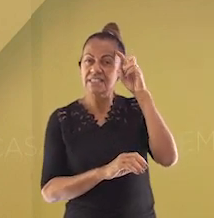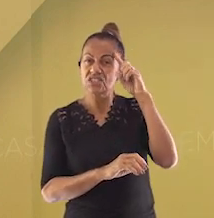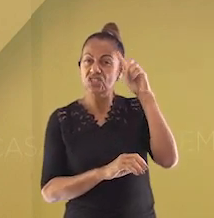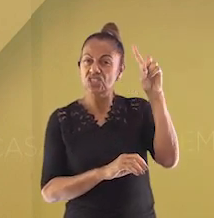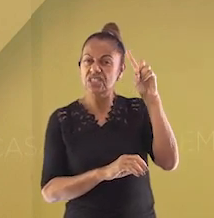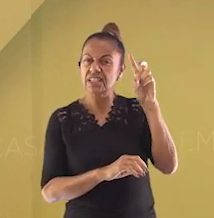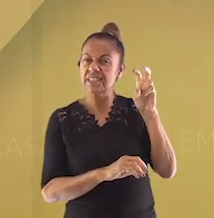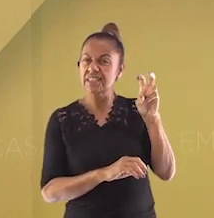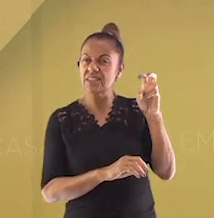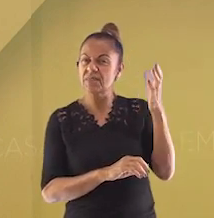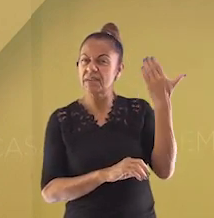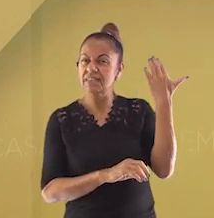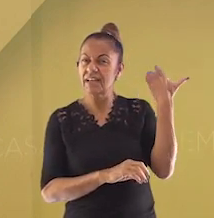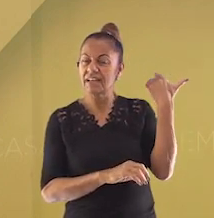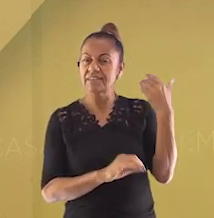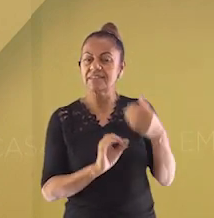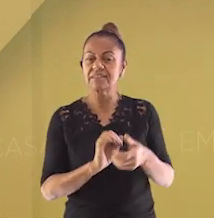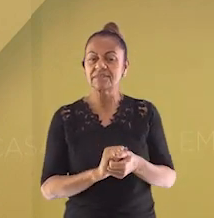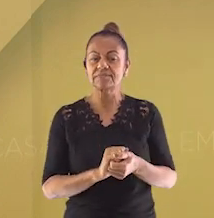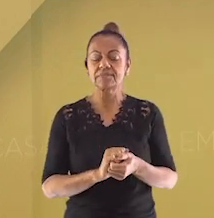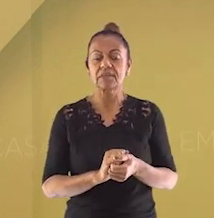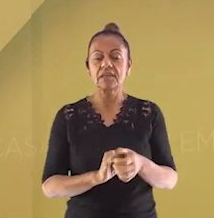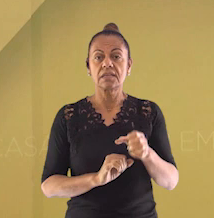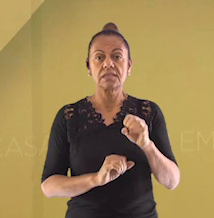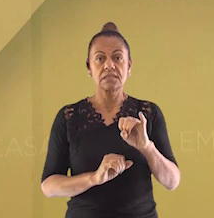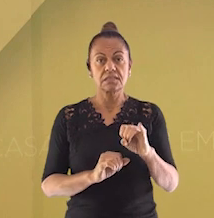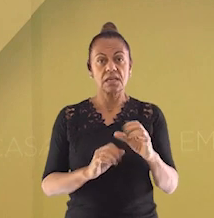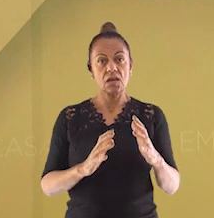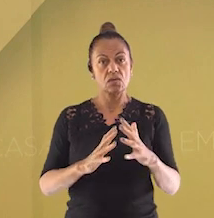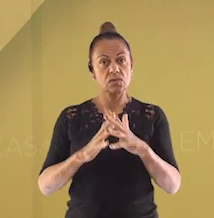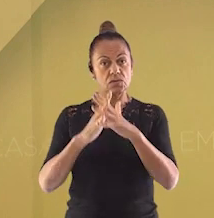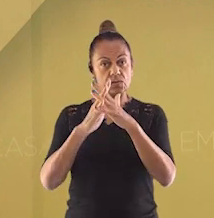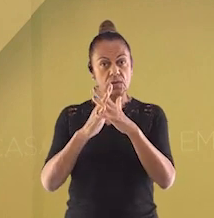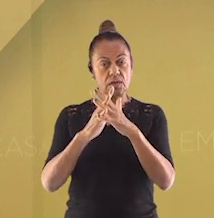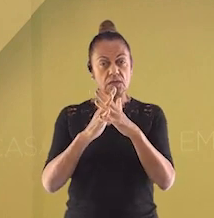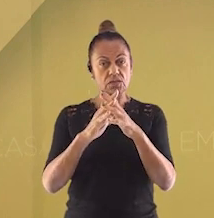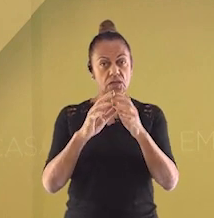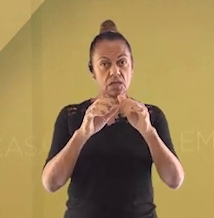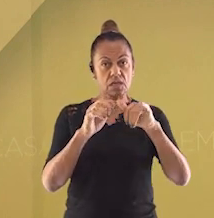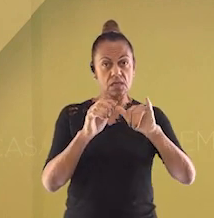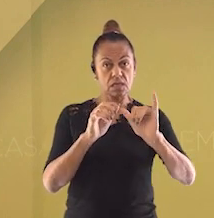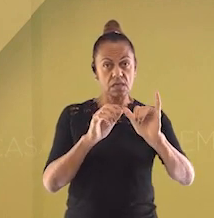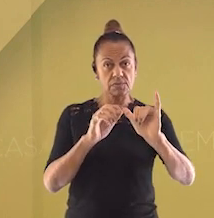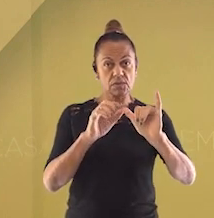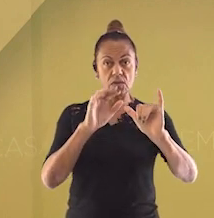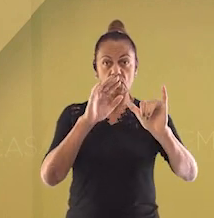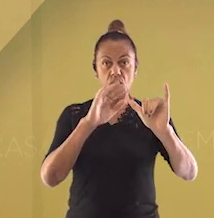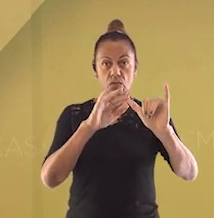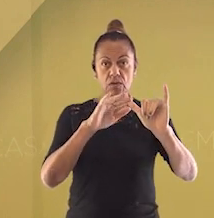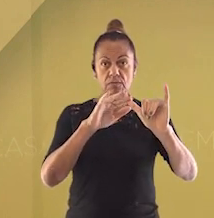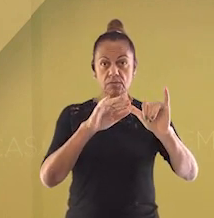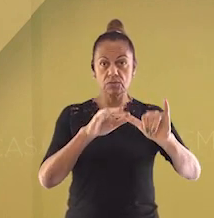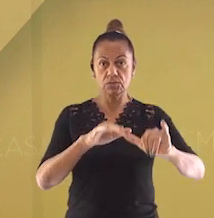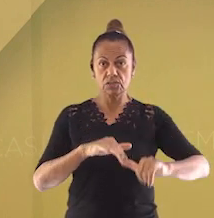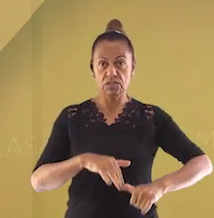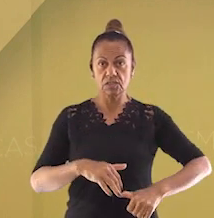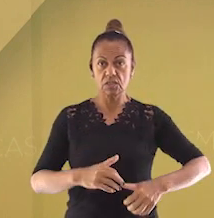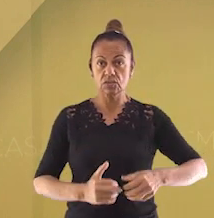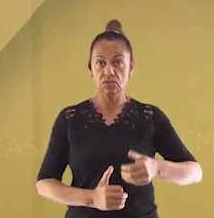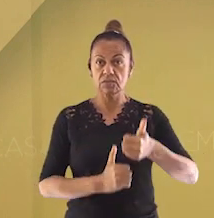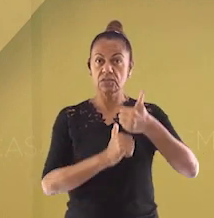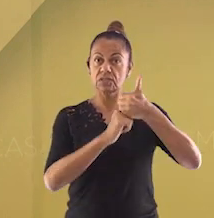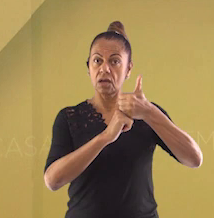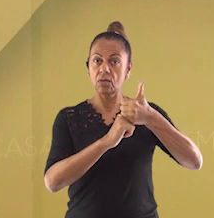se o verbo regular terminarem em uma consoante mas y o y sai de cena e entram e